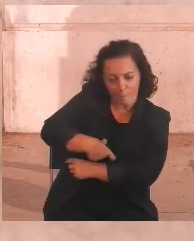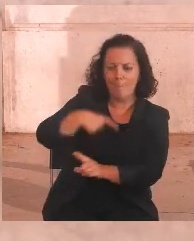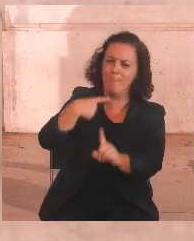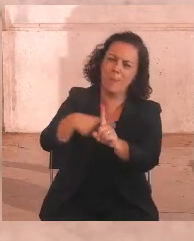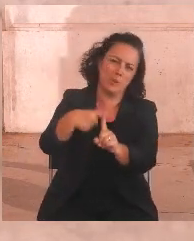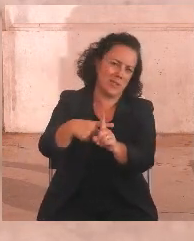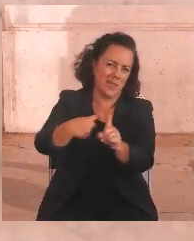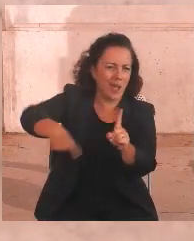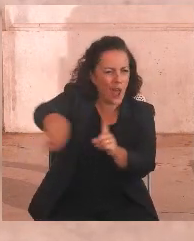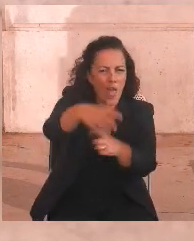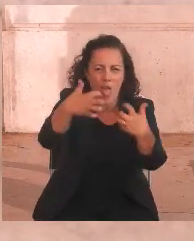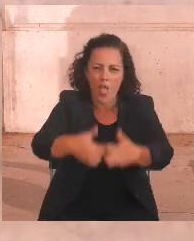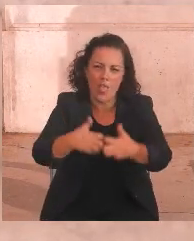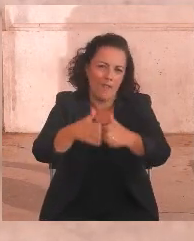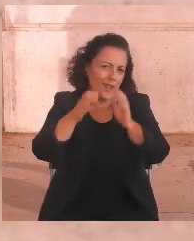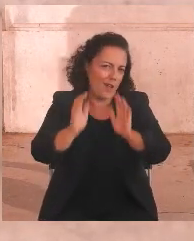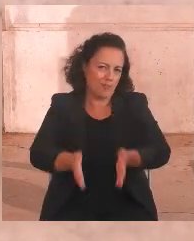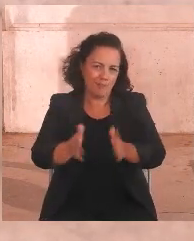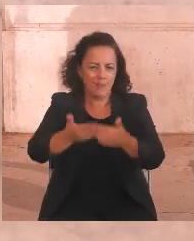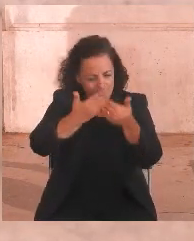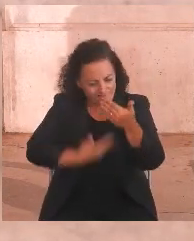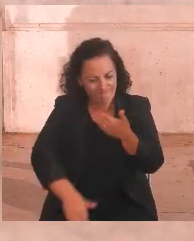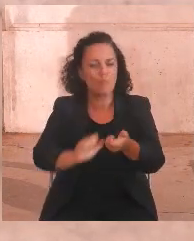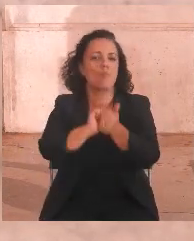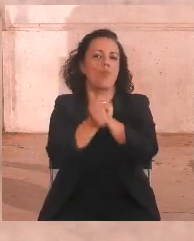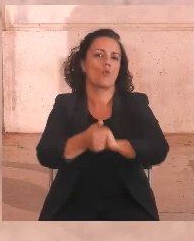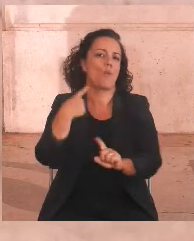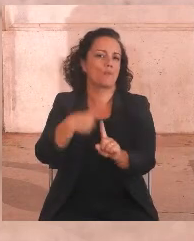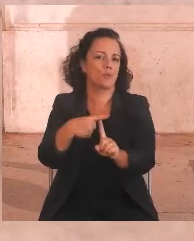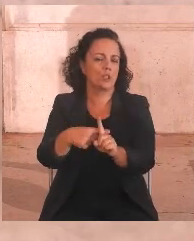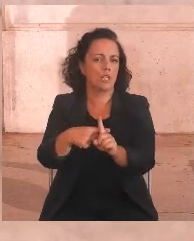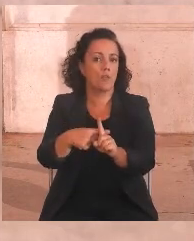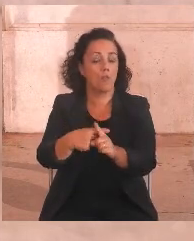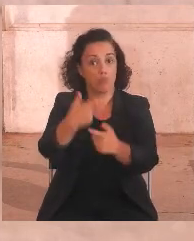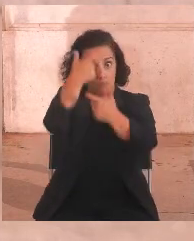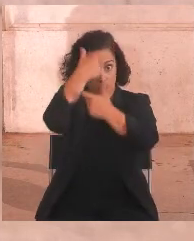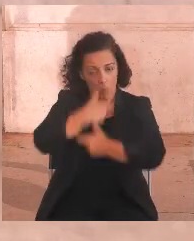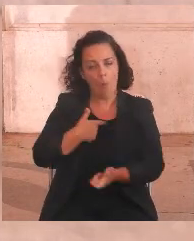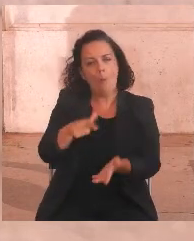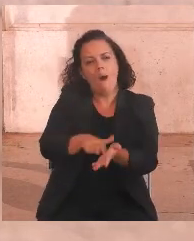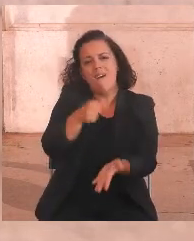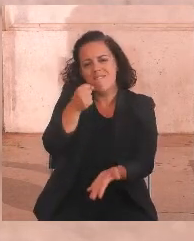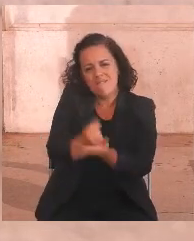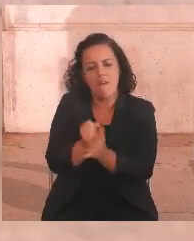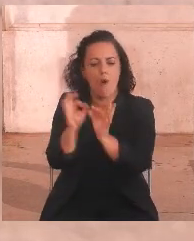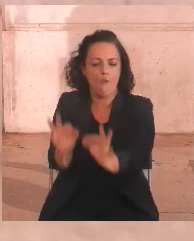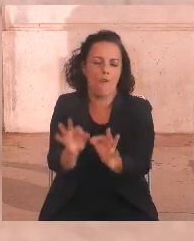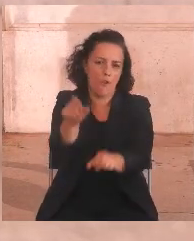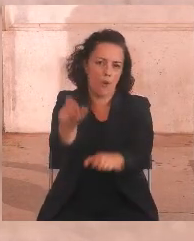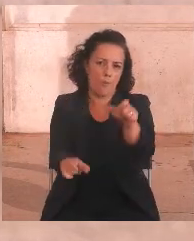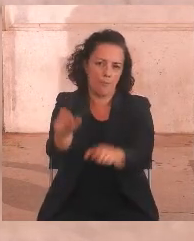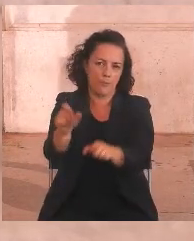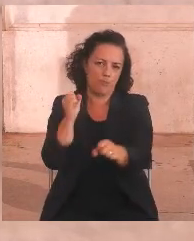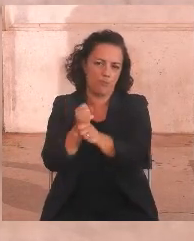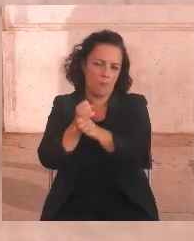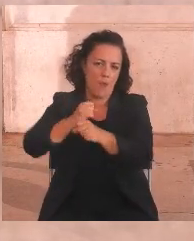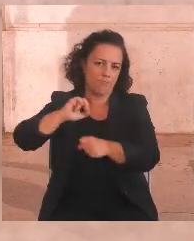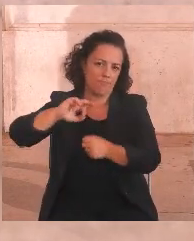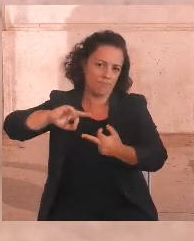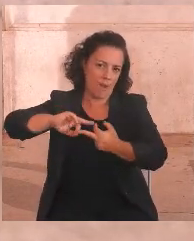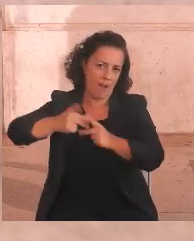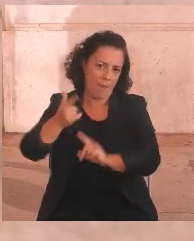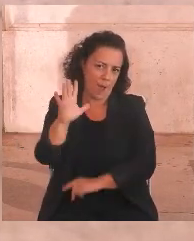Não tenham dúvidas, vamos para uma mudança positiva. E eu estarei sempre ao lado dos trabalhadores da Câmara Municipal de